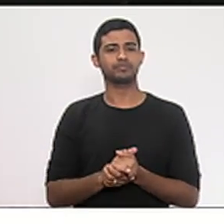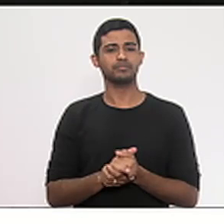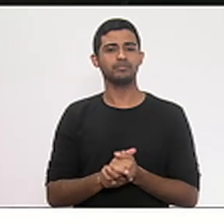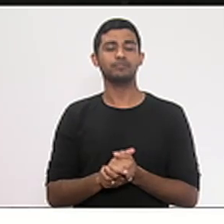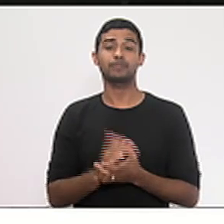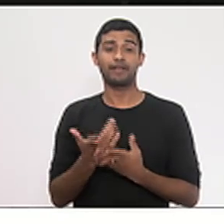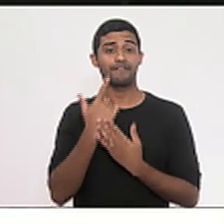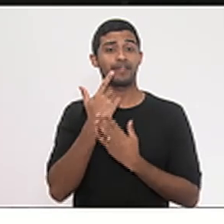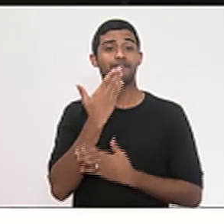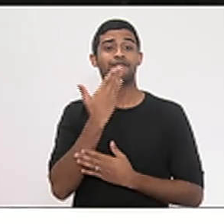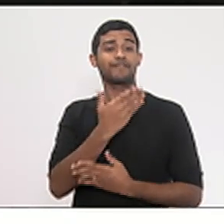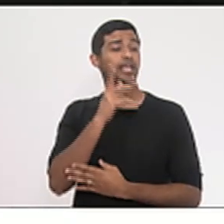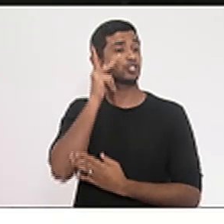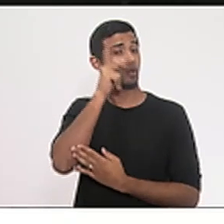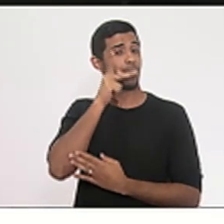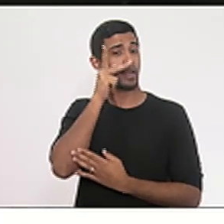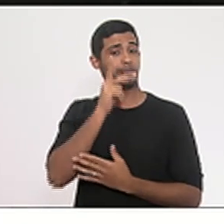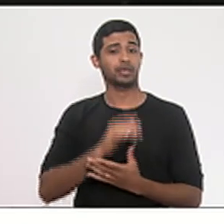frente parlamentar,